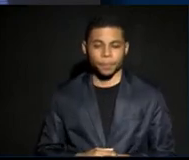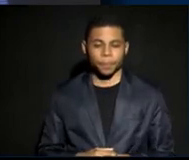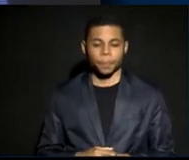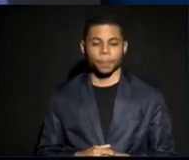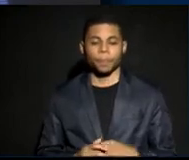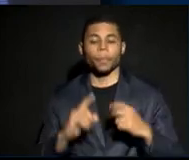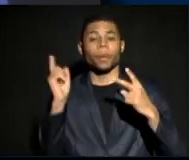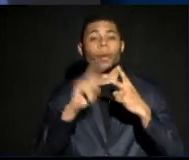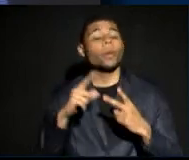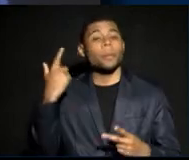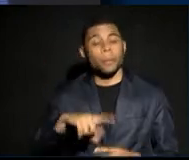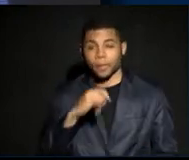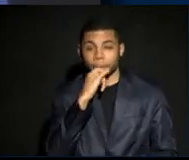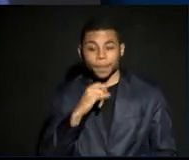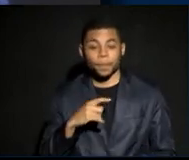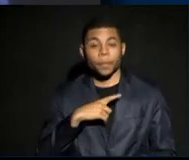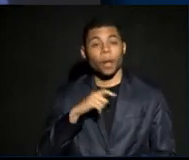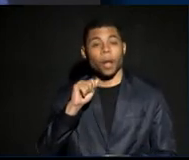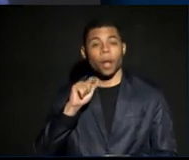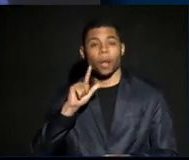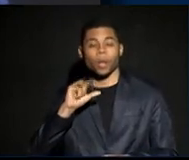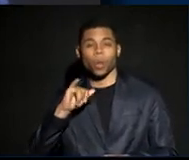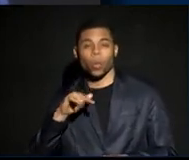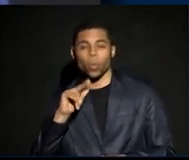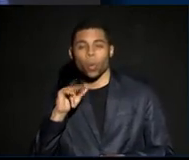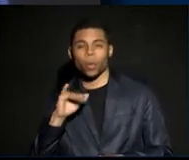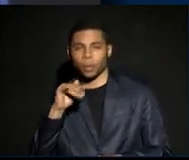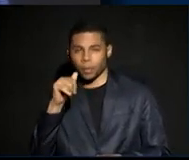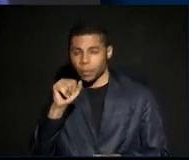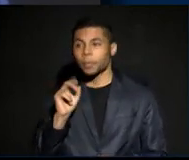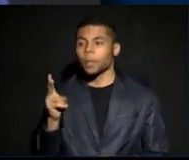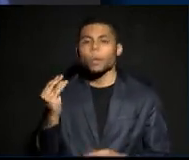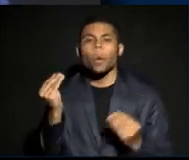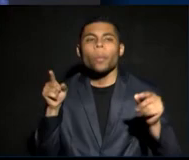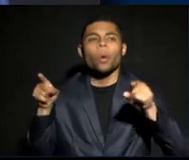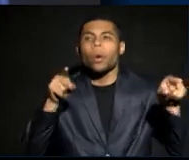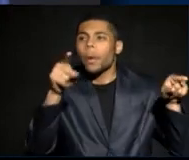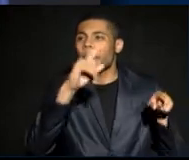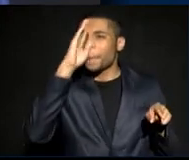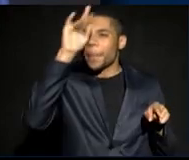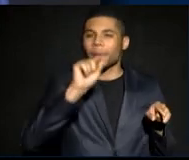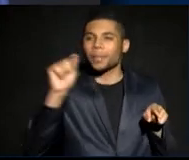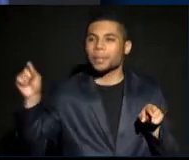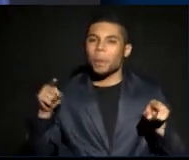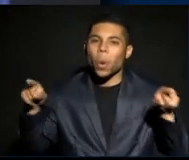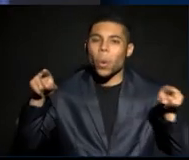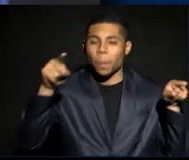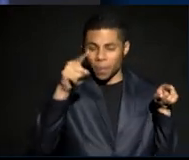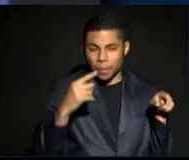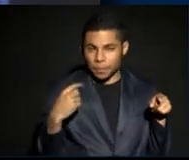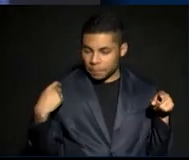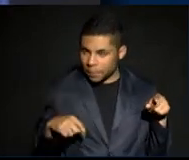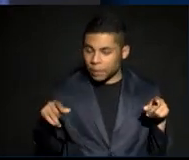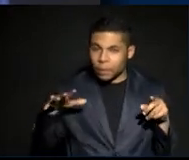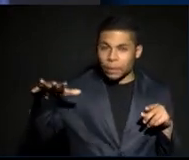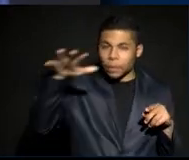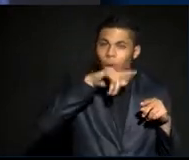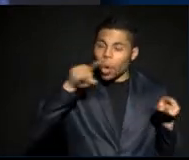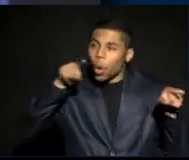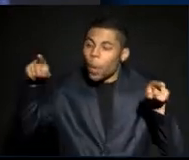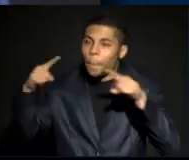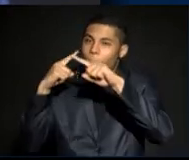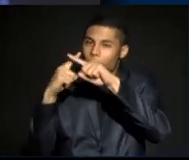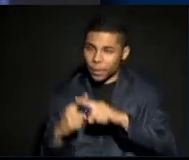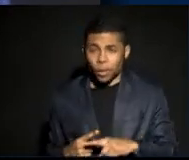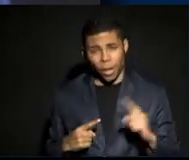Não dá para ser competitivo com alíquotas muito maiores do que os nossos principais concorrentes Então existe um cenário de